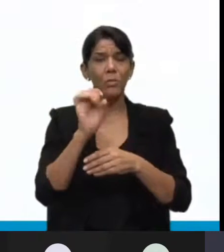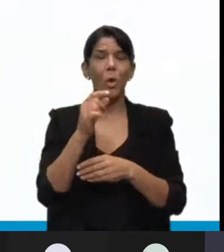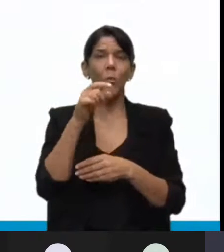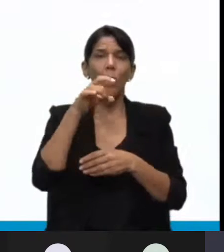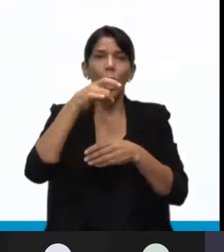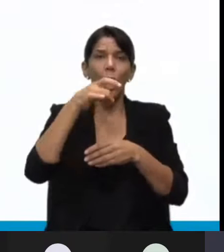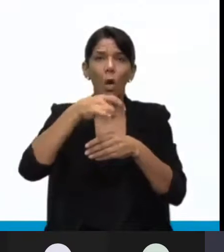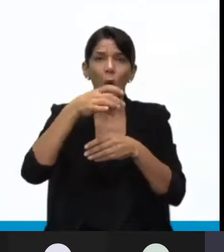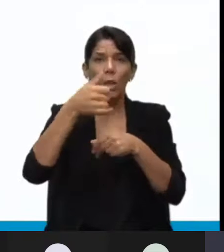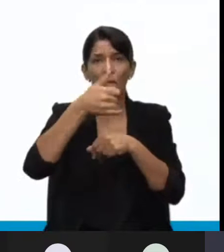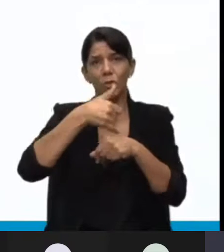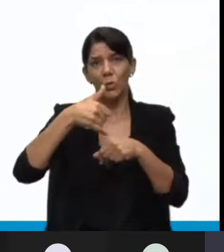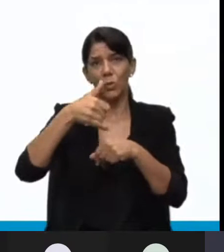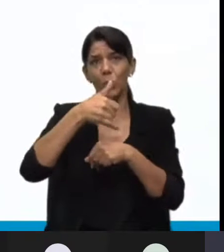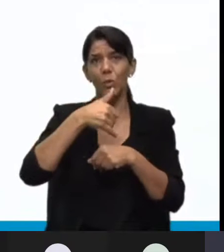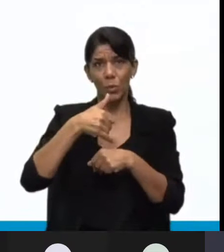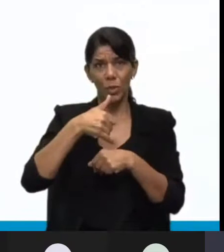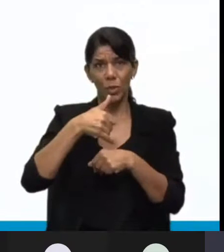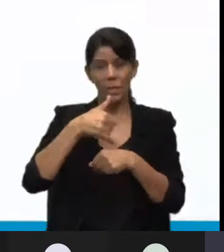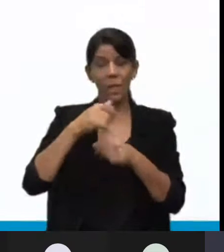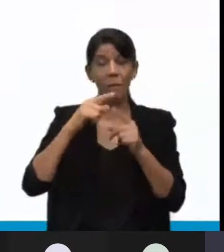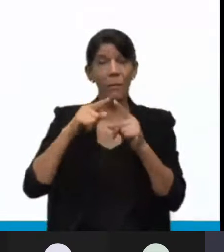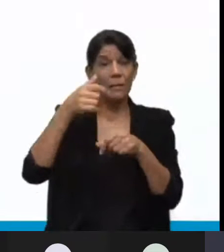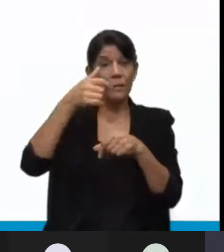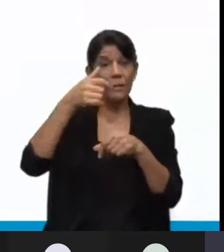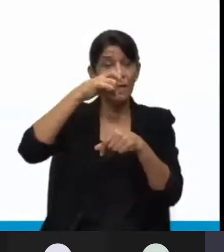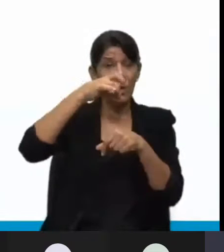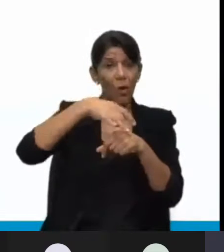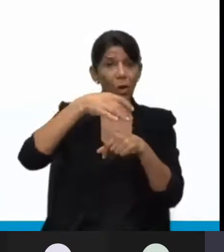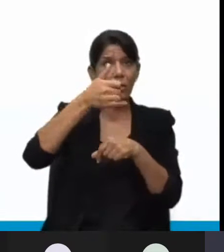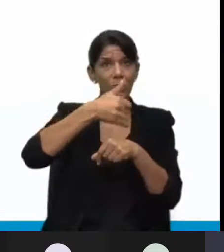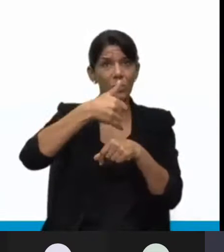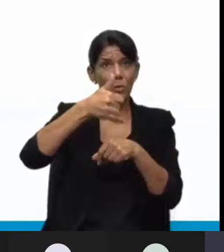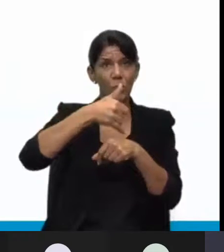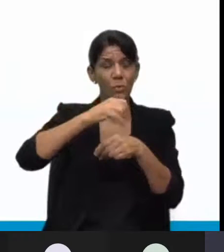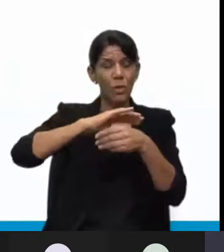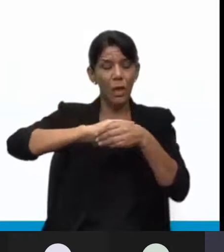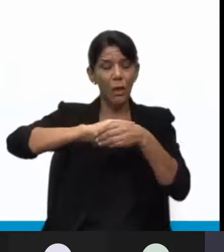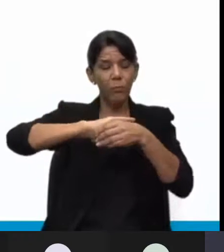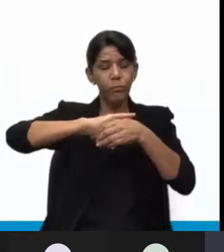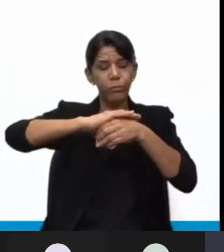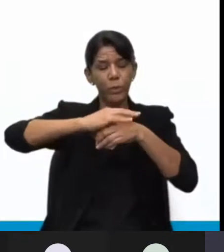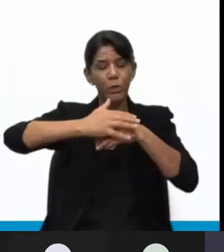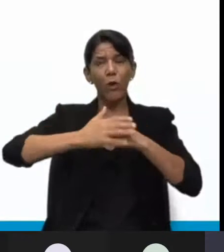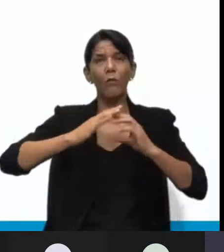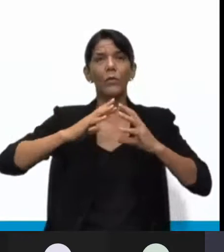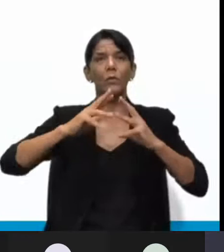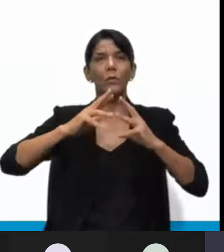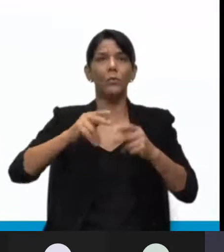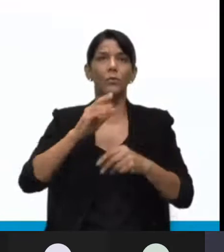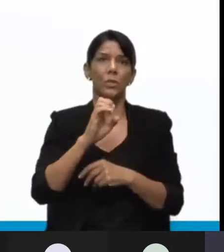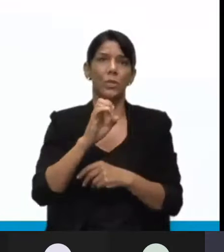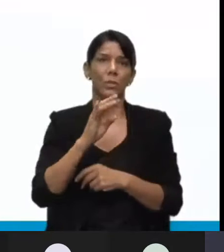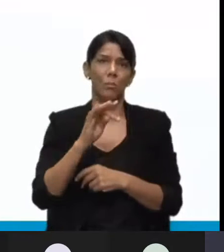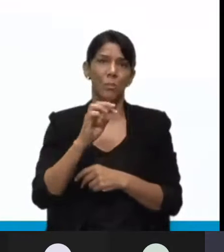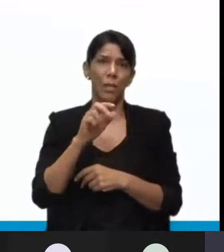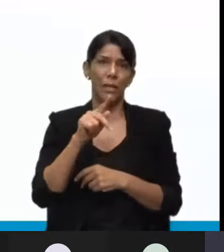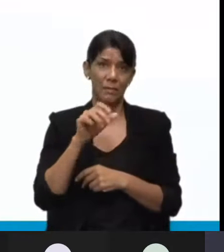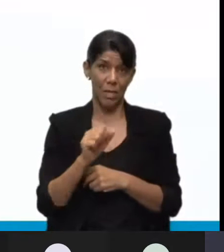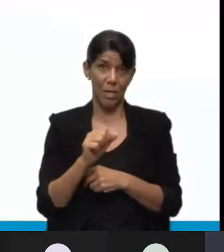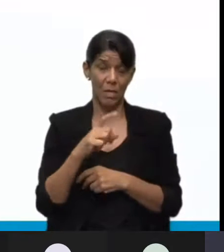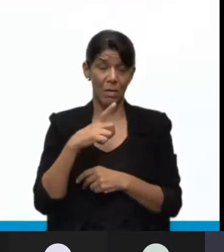apenas uma gotícula de gordura. Mas essa gotícula de gordura, ela ocupa praticamente todo o citoplasma. E